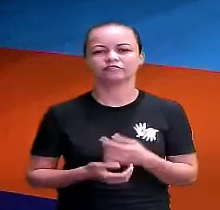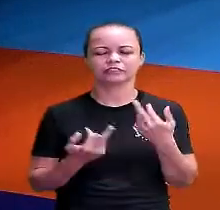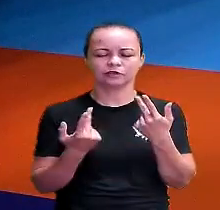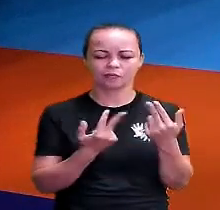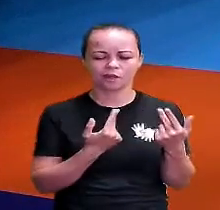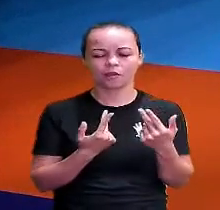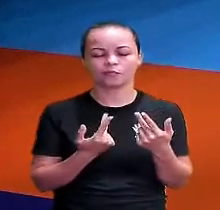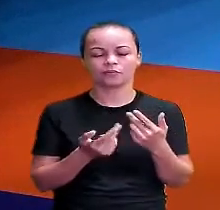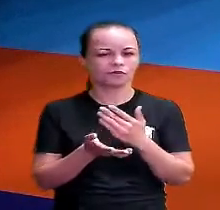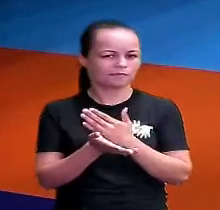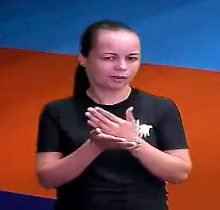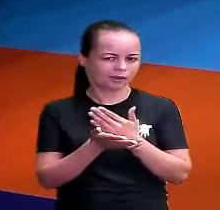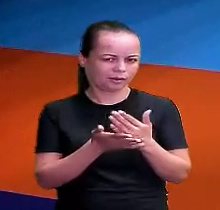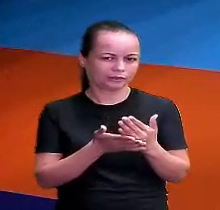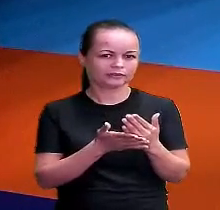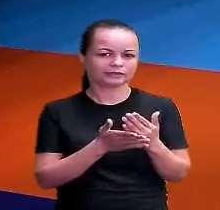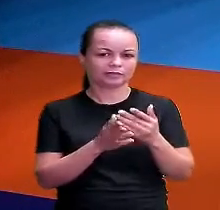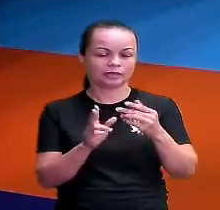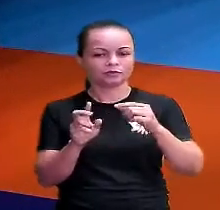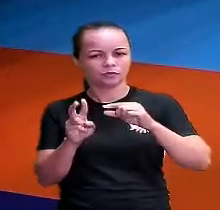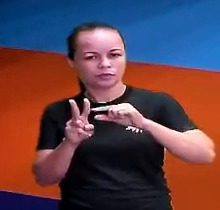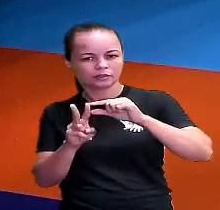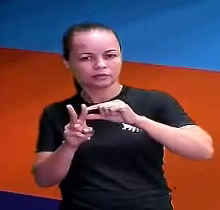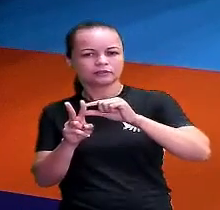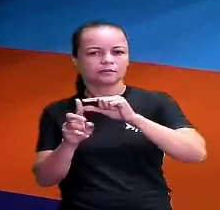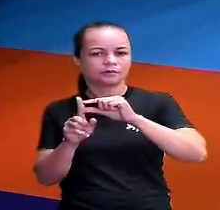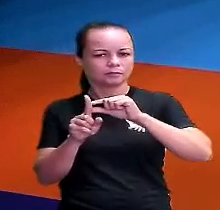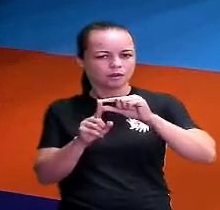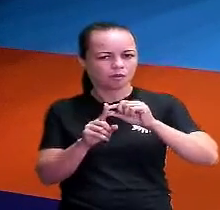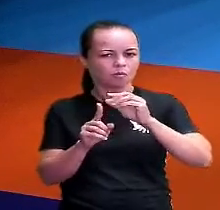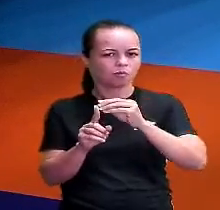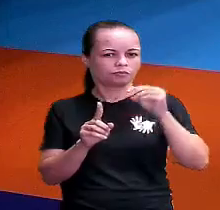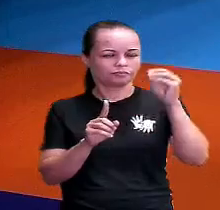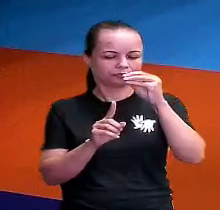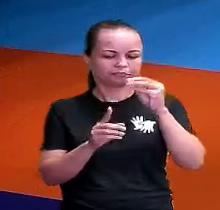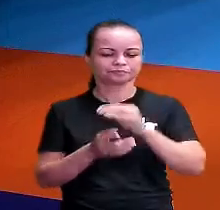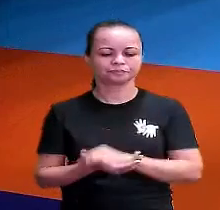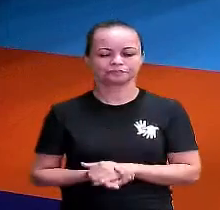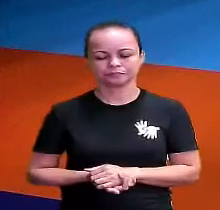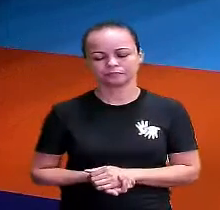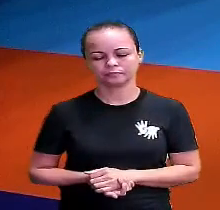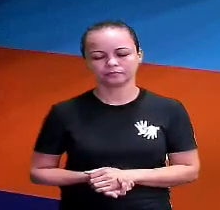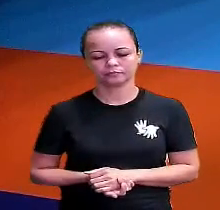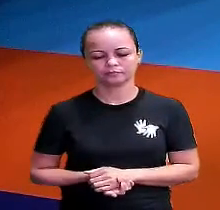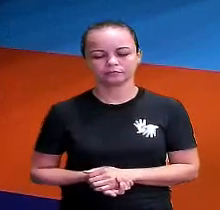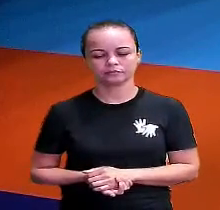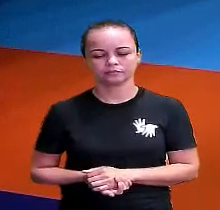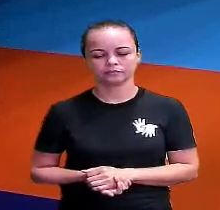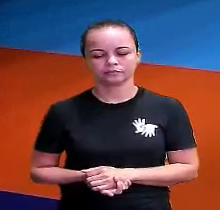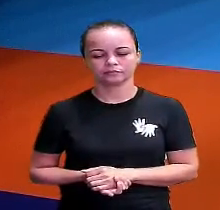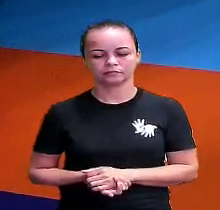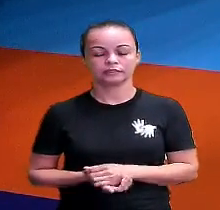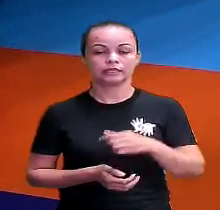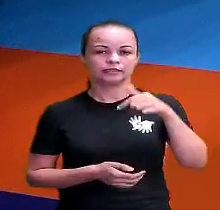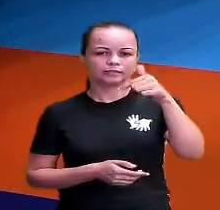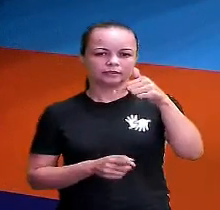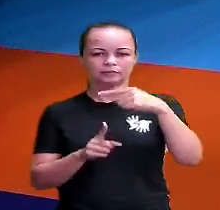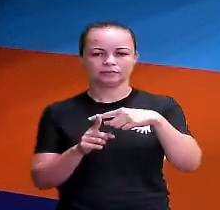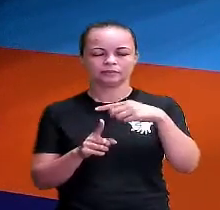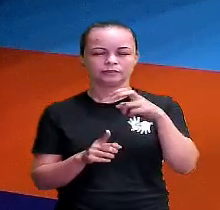gente. Começa numa casinha e passa para outra, tá certo? Então, vamos lá. 7